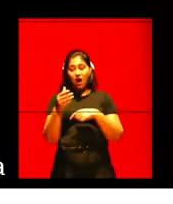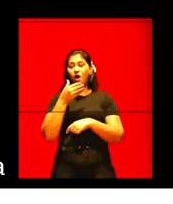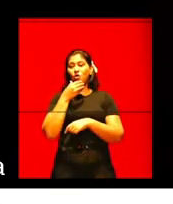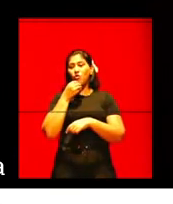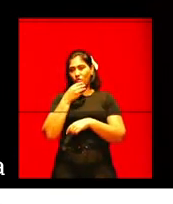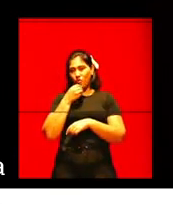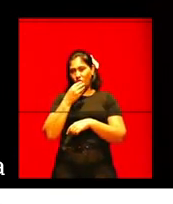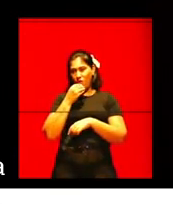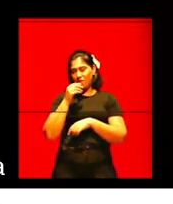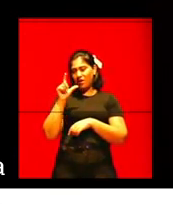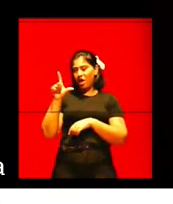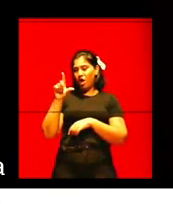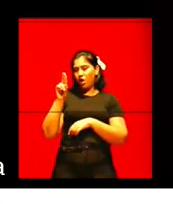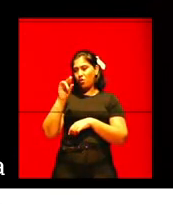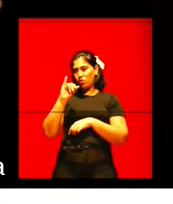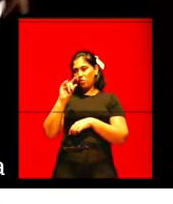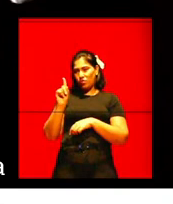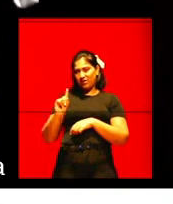Um pouquinho antes de eu cantar.